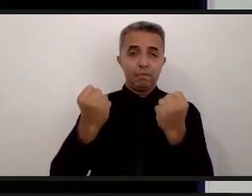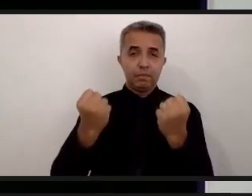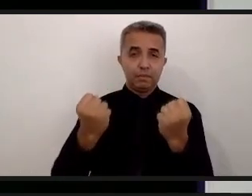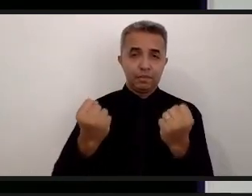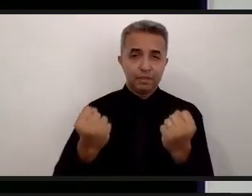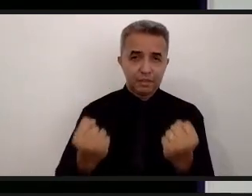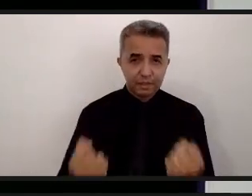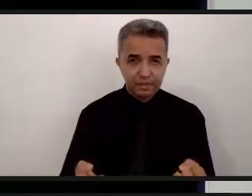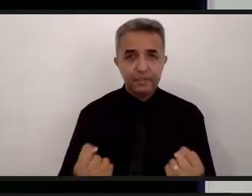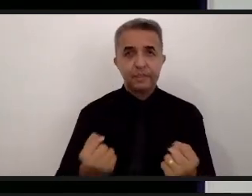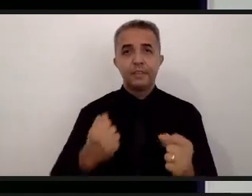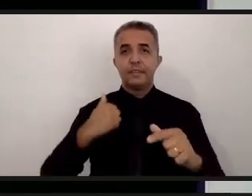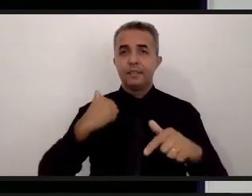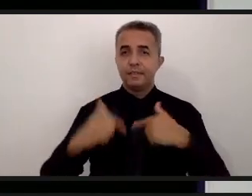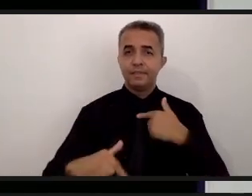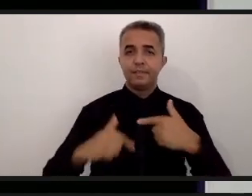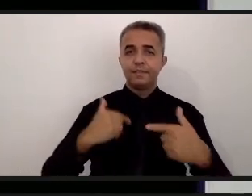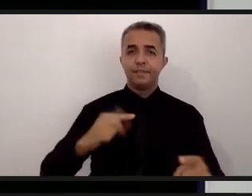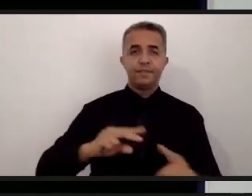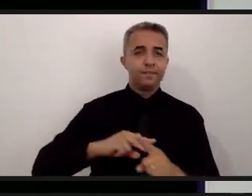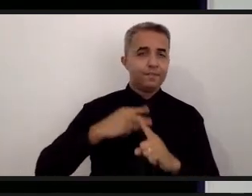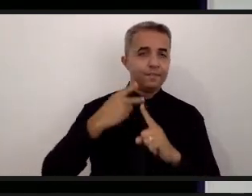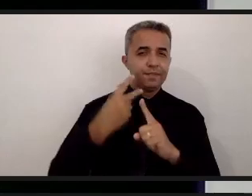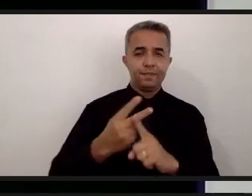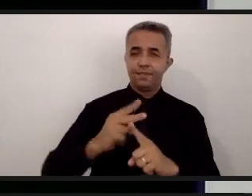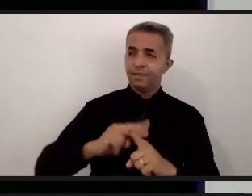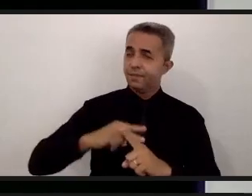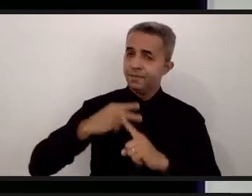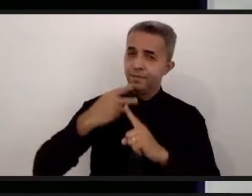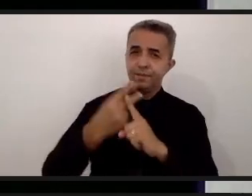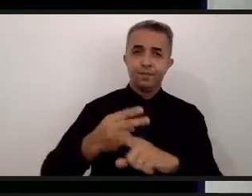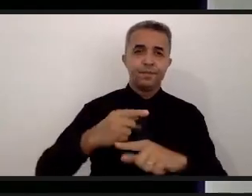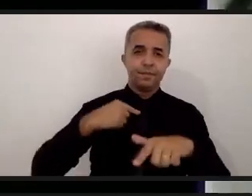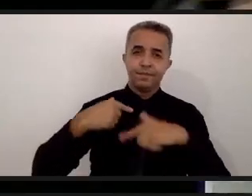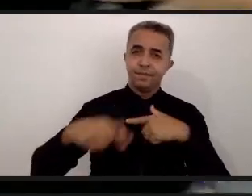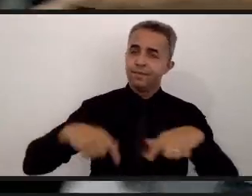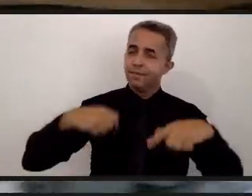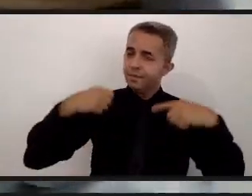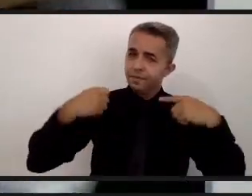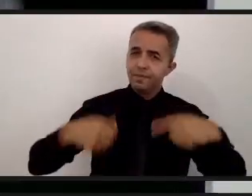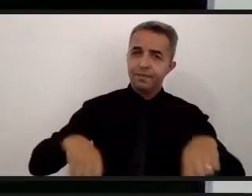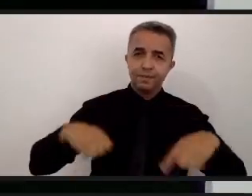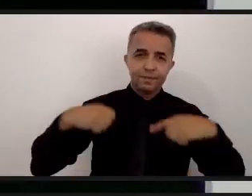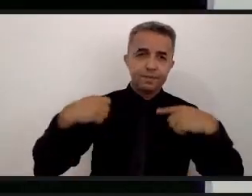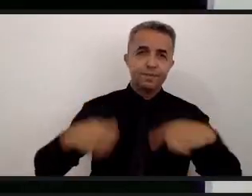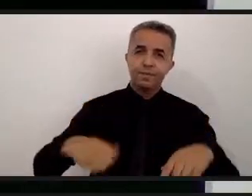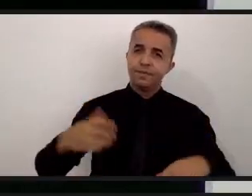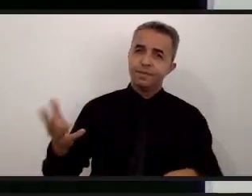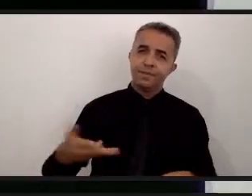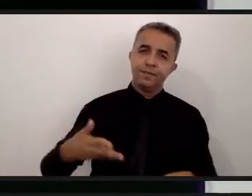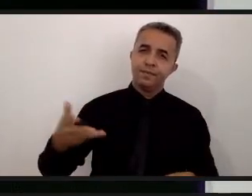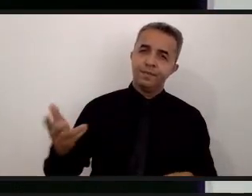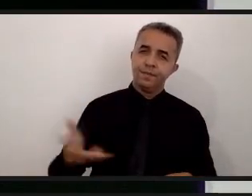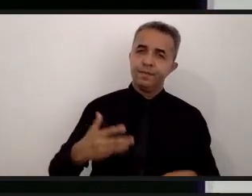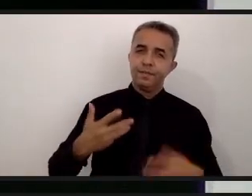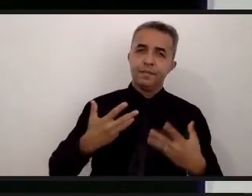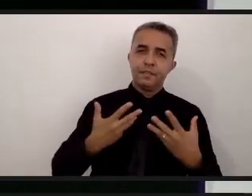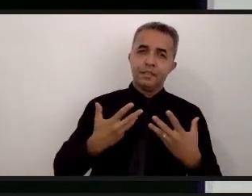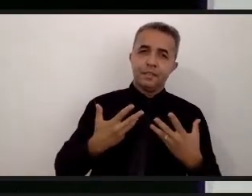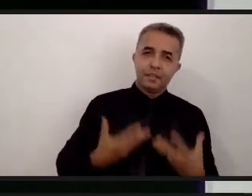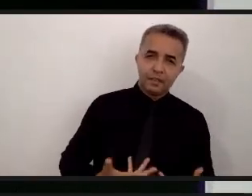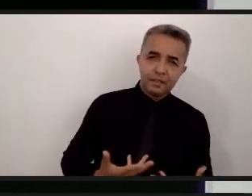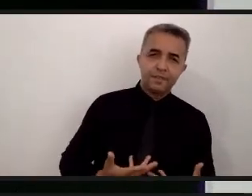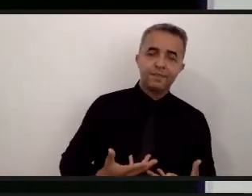mais atividades, mais funções, mais necessidades, mais correria, mais cansaço, mais